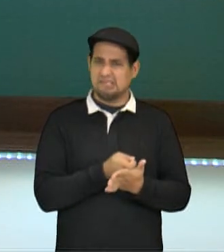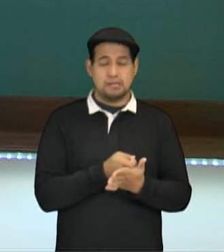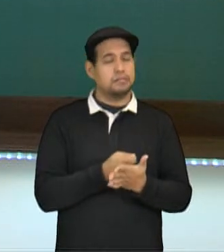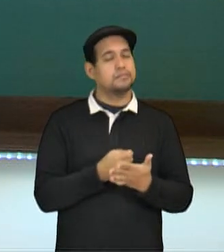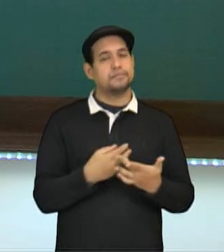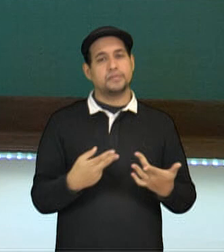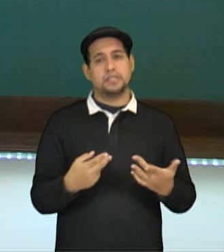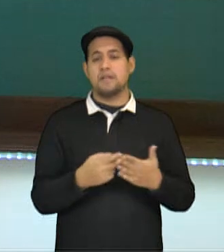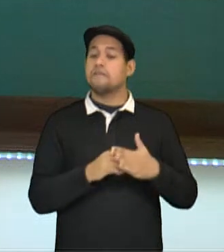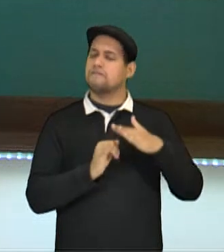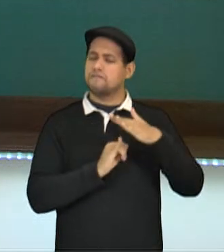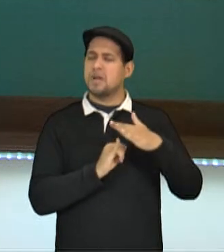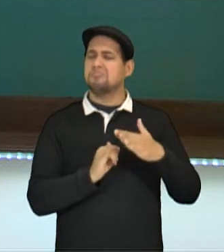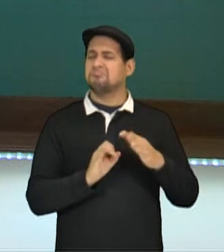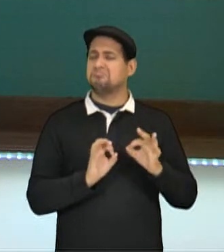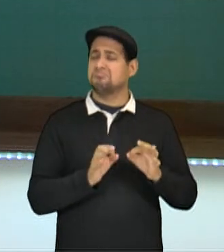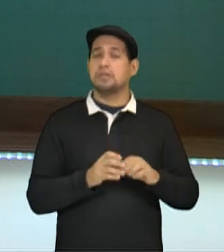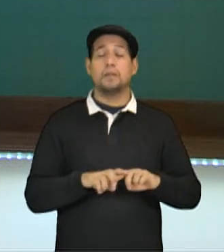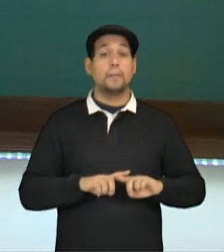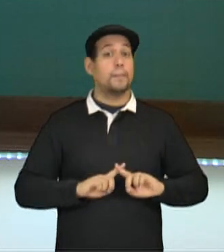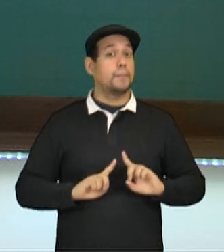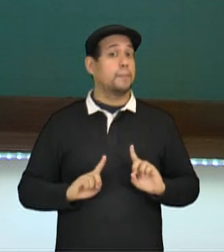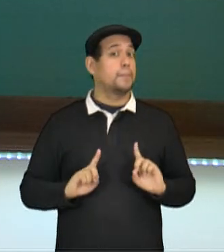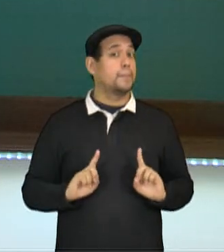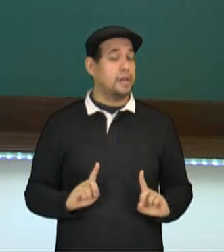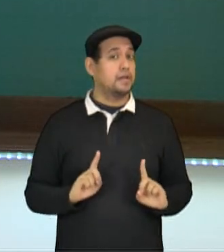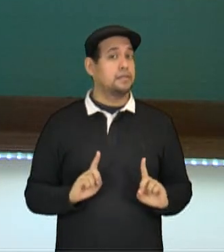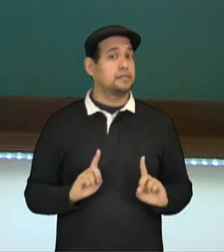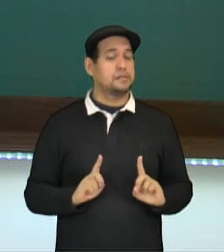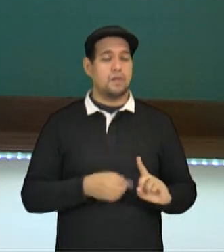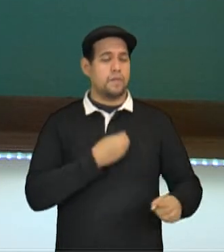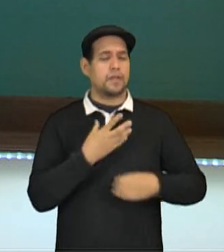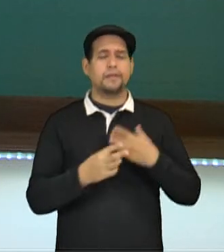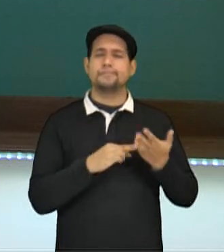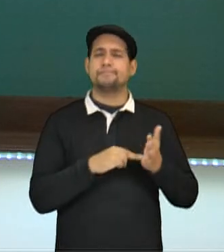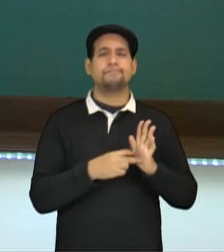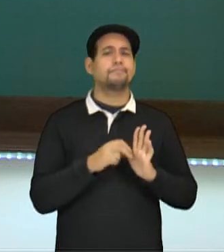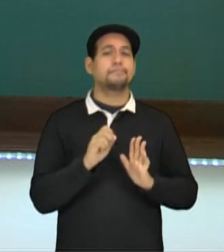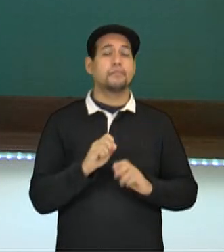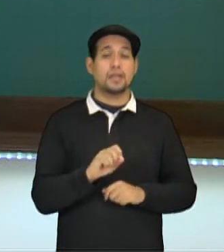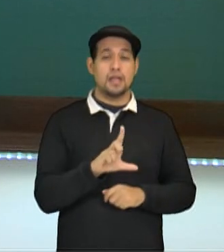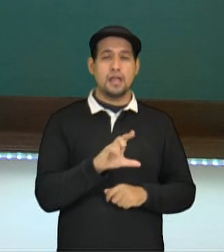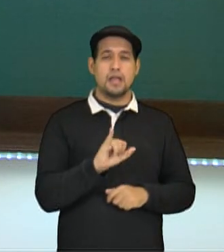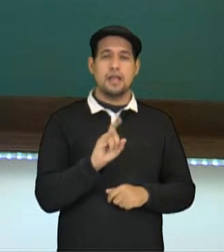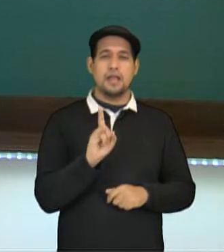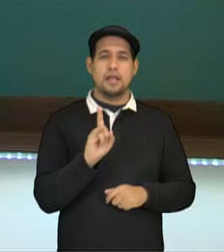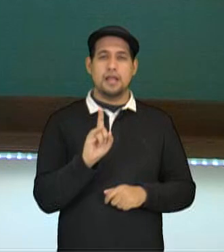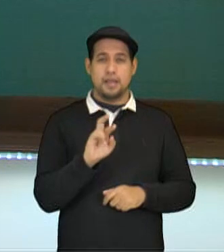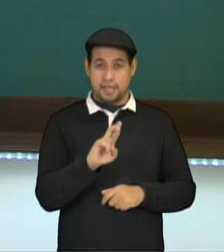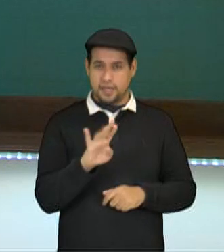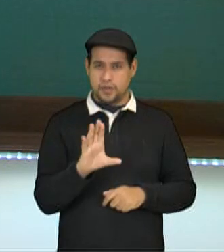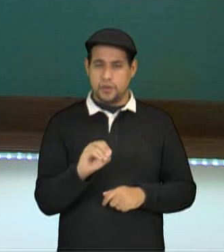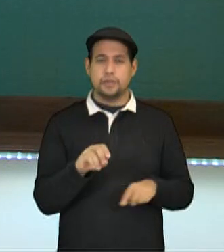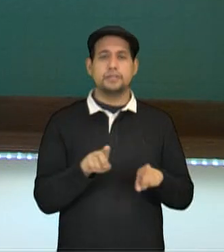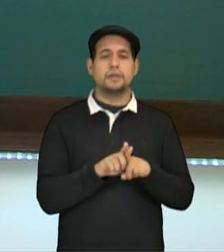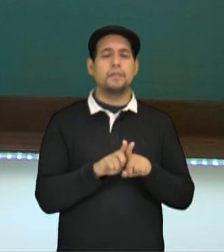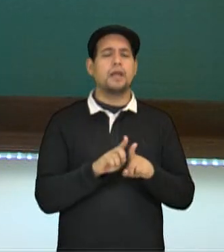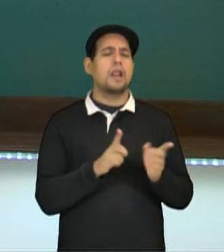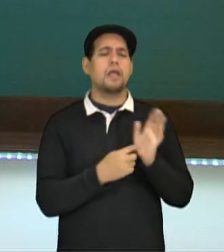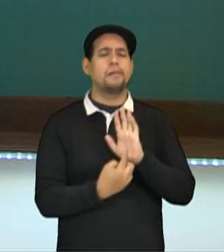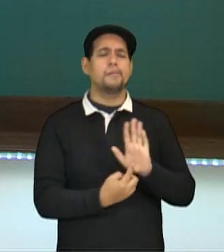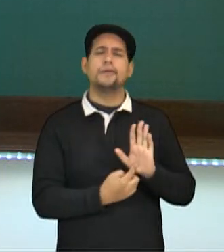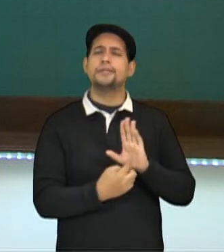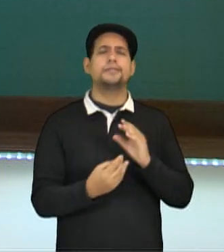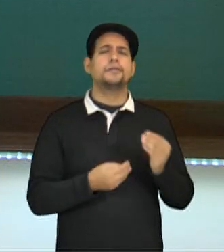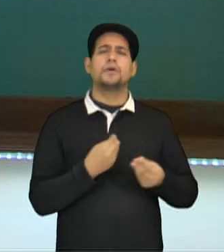formal. O poema é um texto literário do gênero lírico. A literatura apresenta os